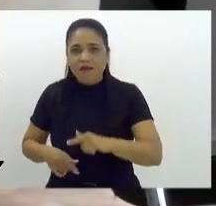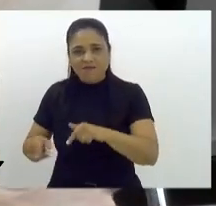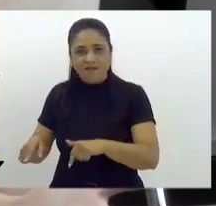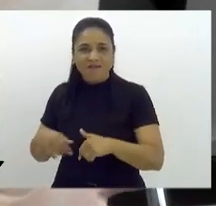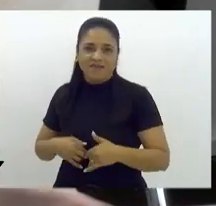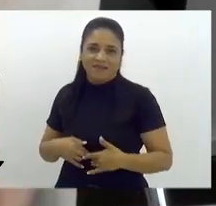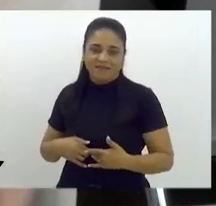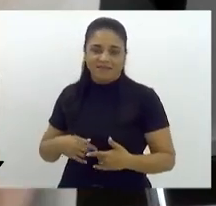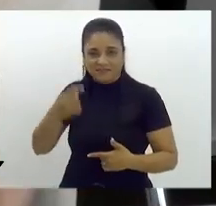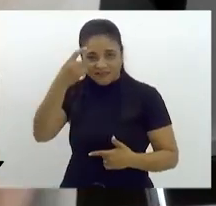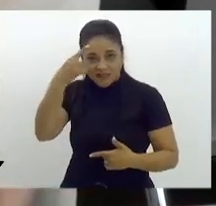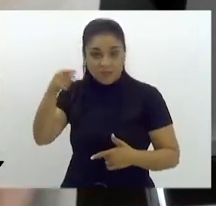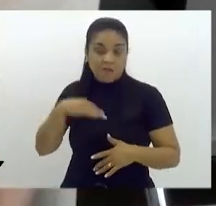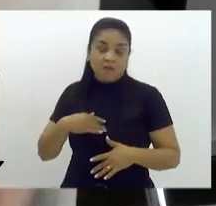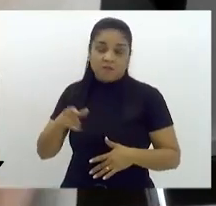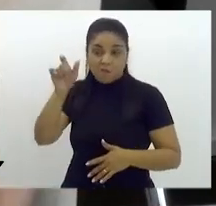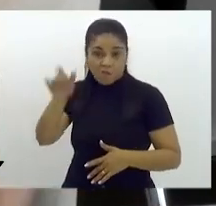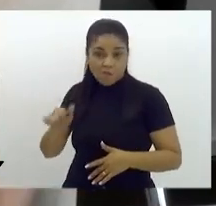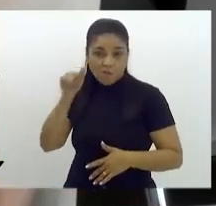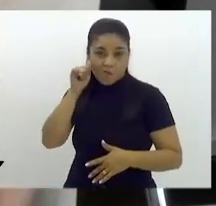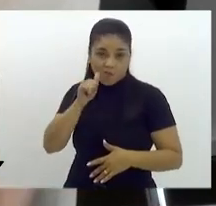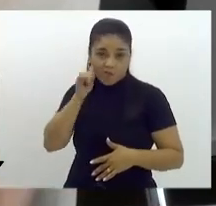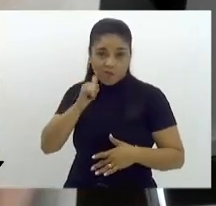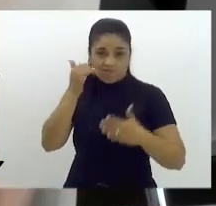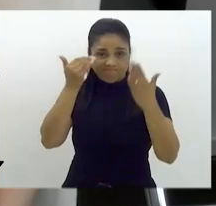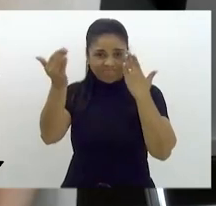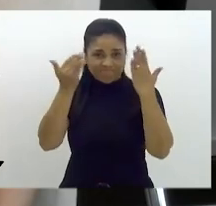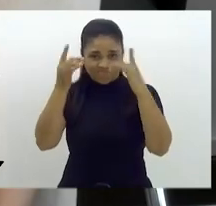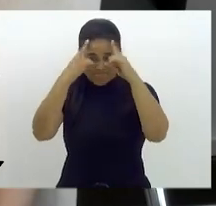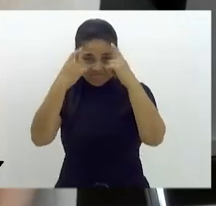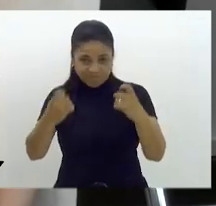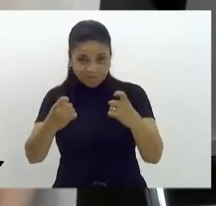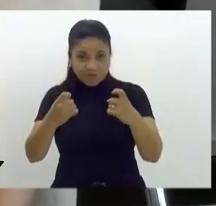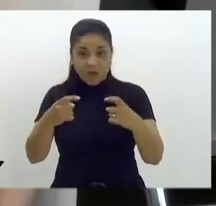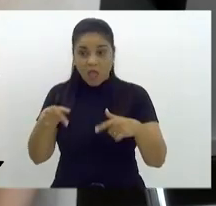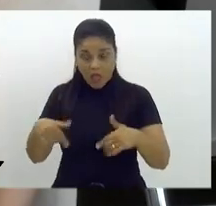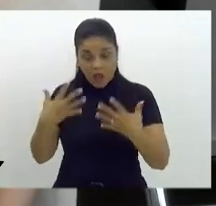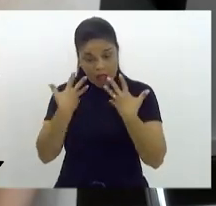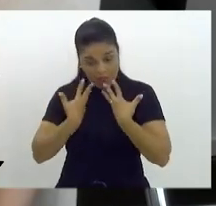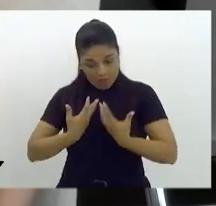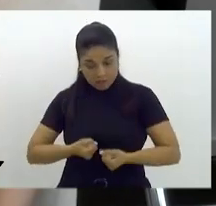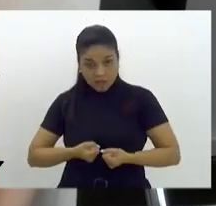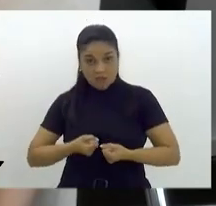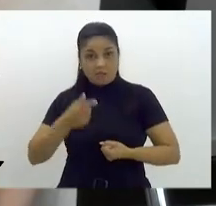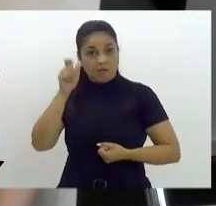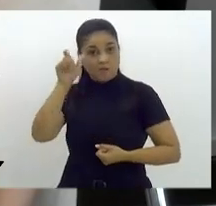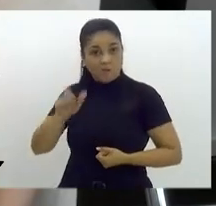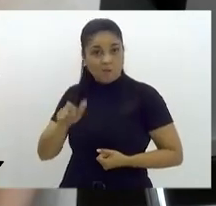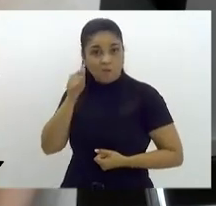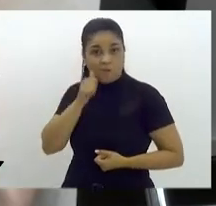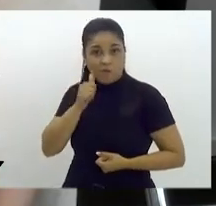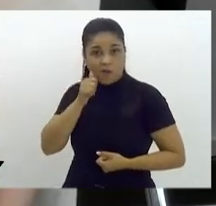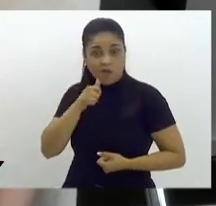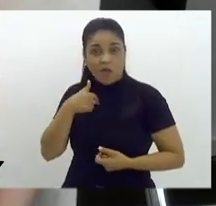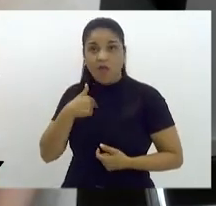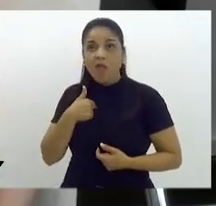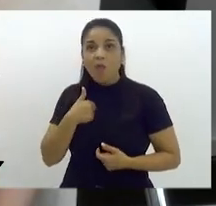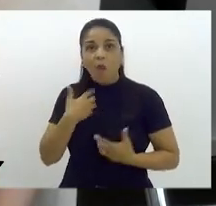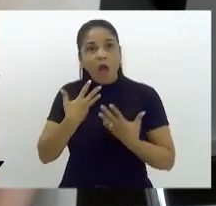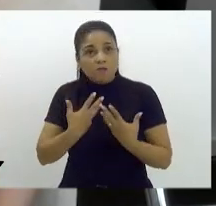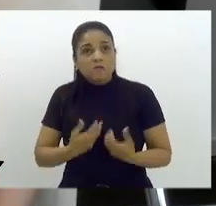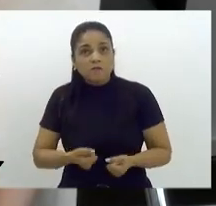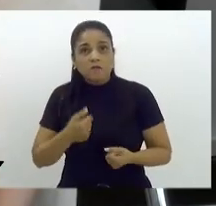psicológica por exemplo a gente vê muito isso as mulheres acabam se convencendo de que elas próprias deram causa violência que elas